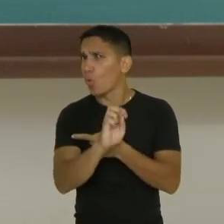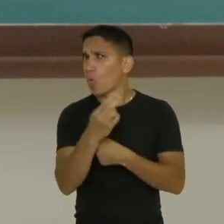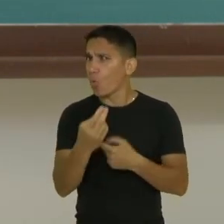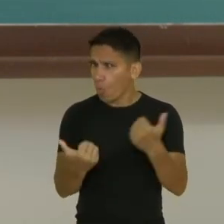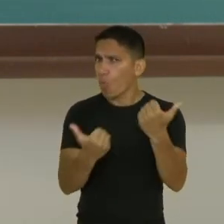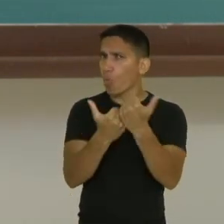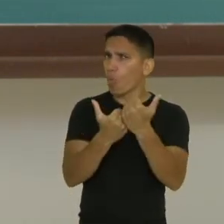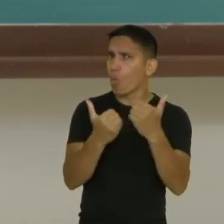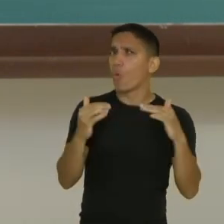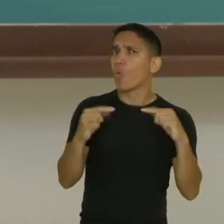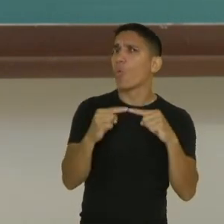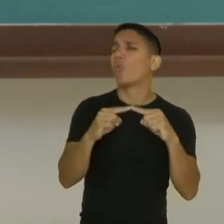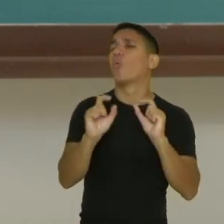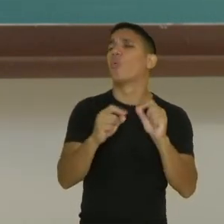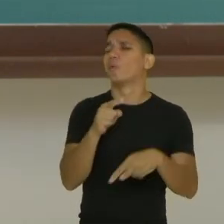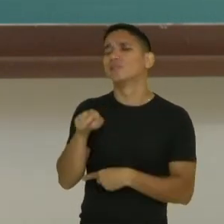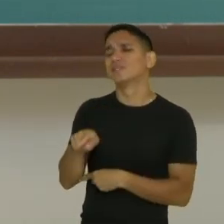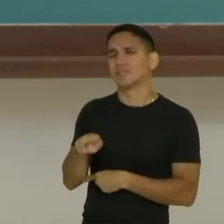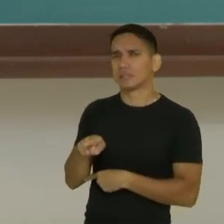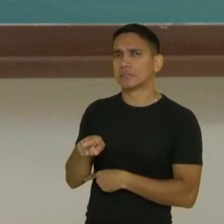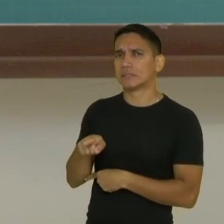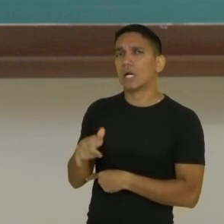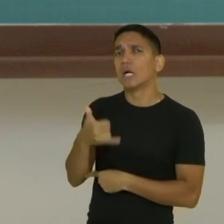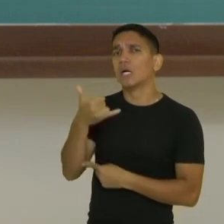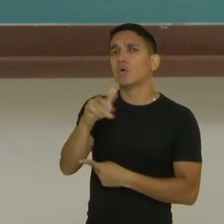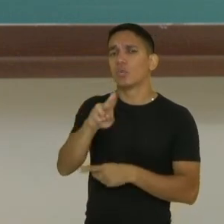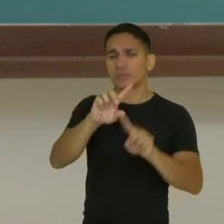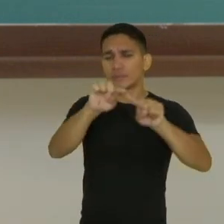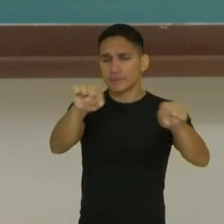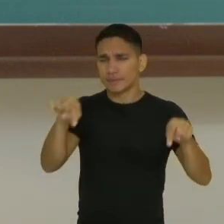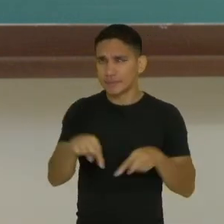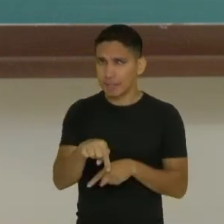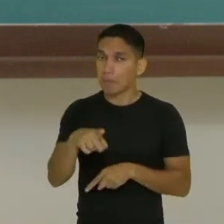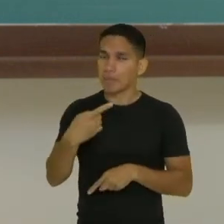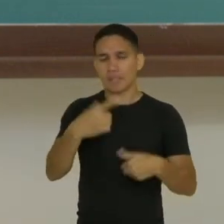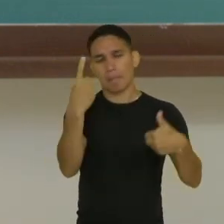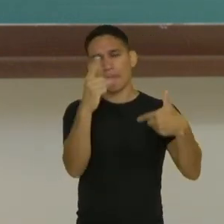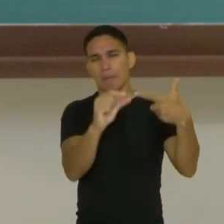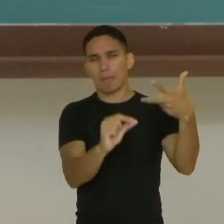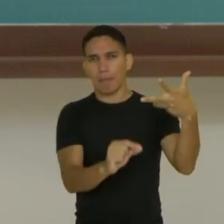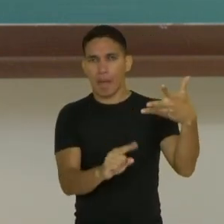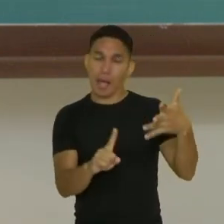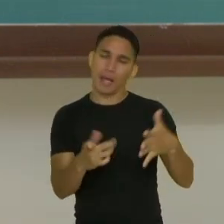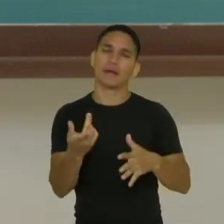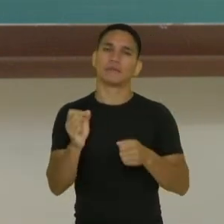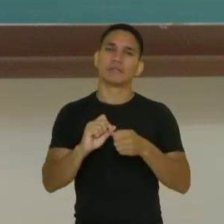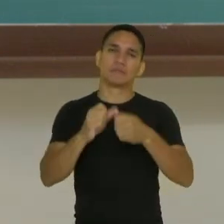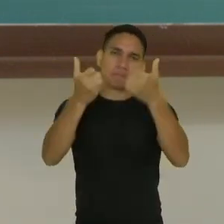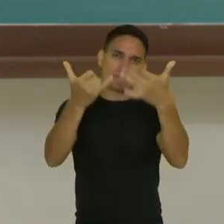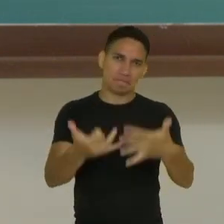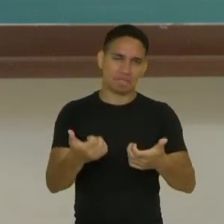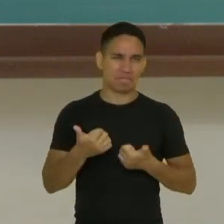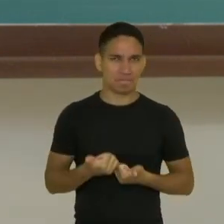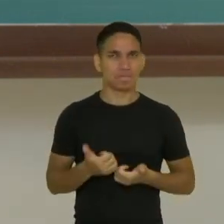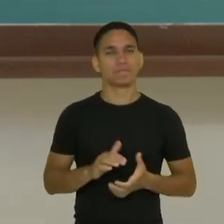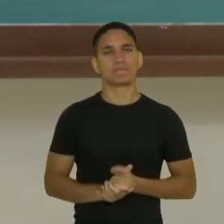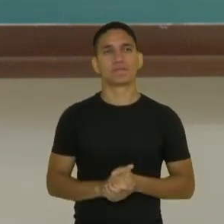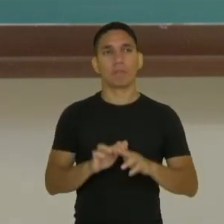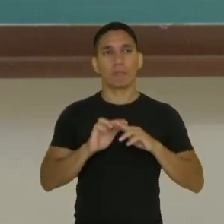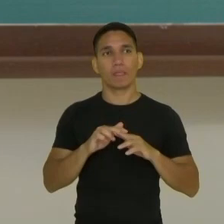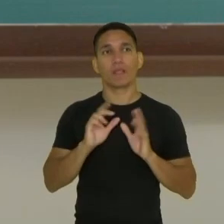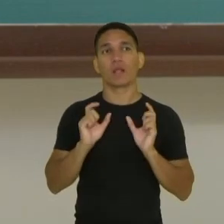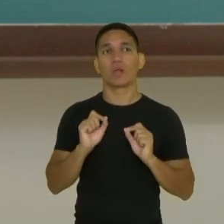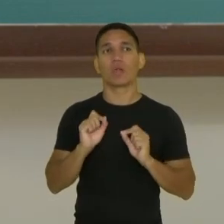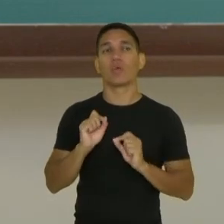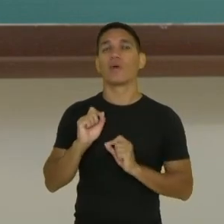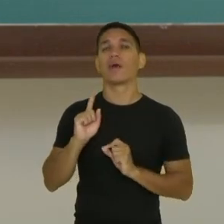que juntar argumentos, pesquisar aí que argumentos utilizarão para a defesa do ponto de vista, né? Então, nós temos